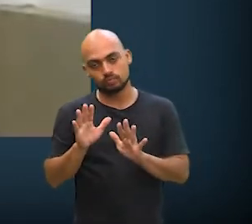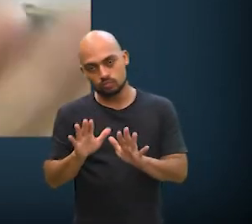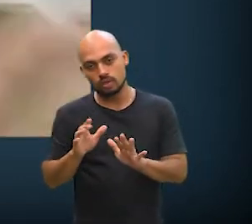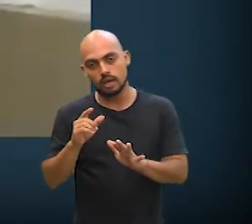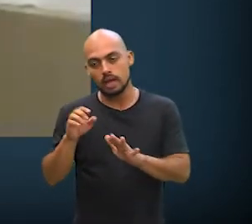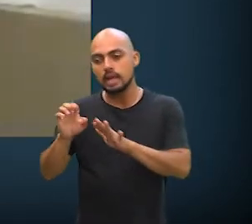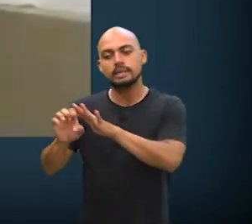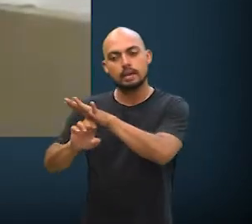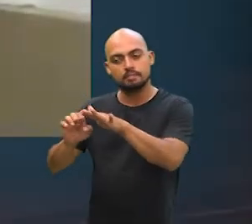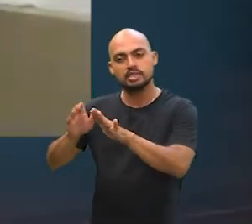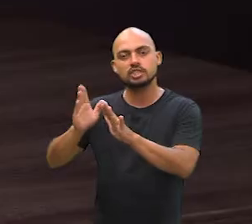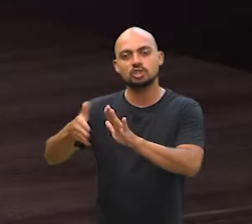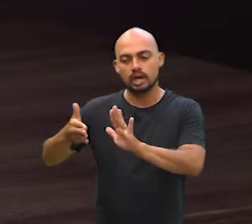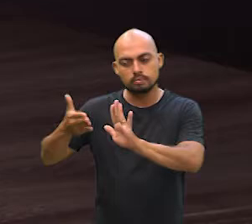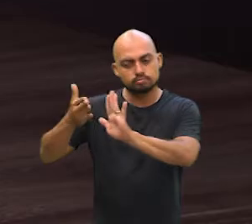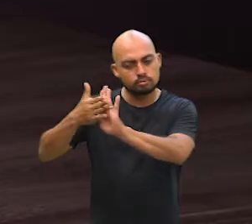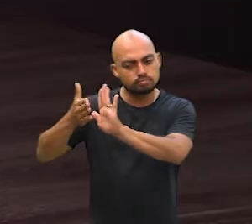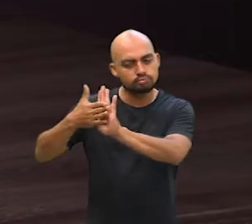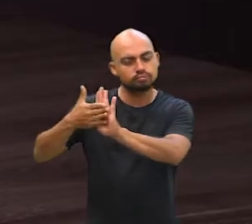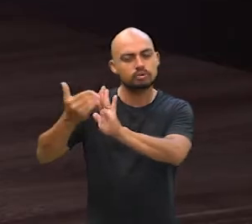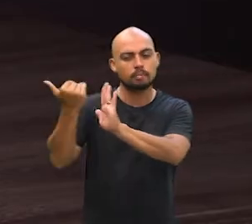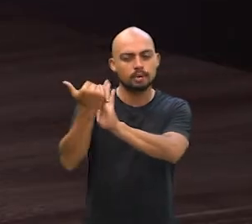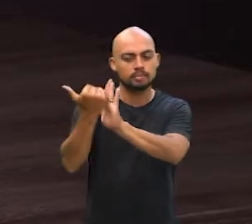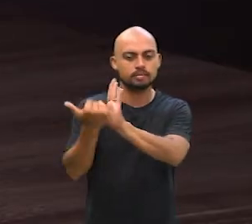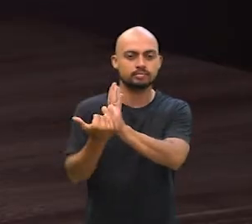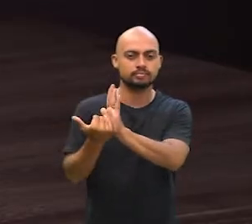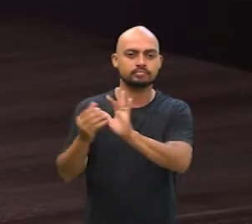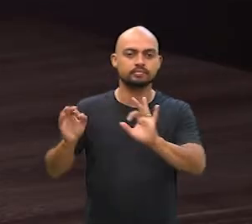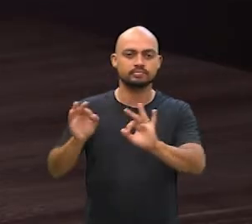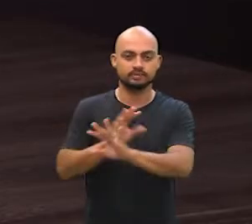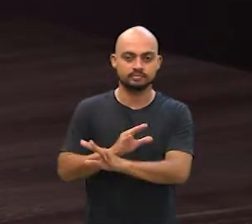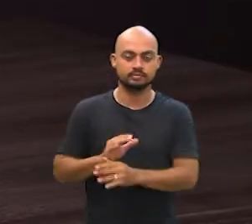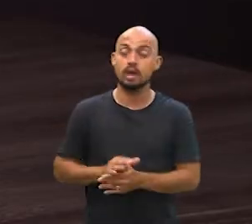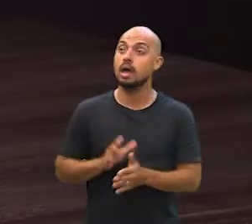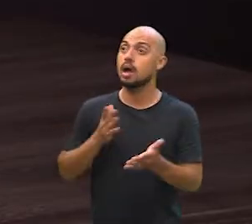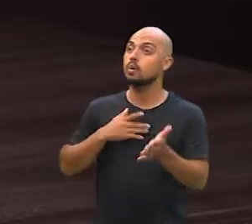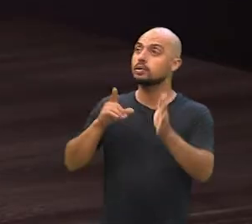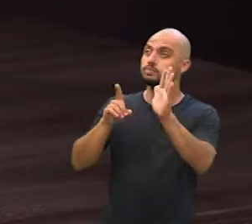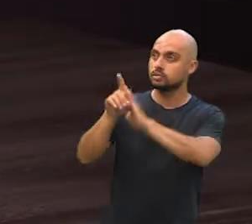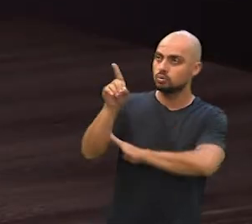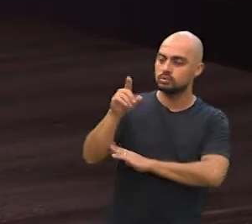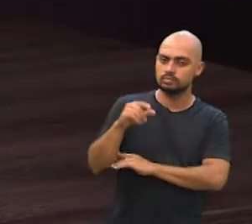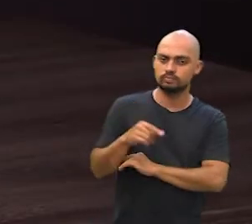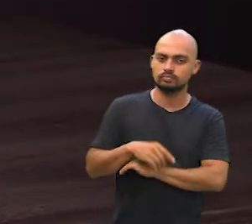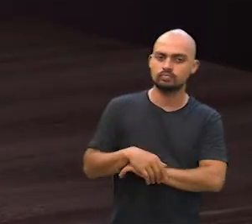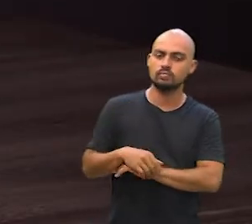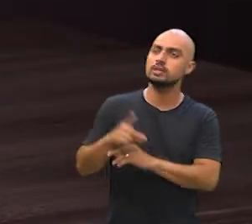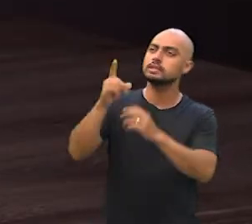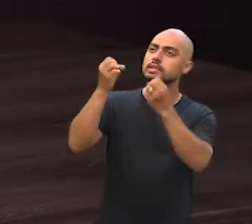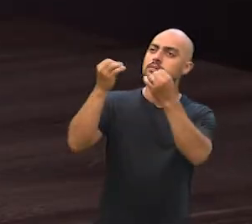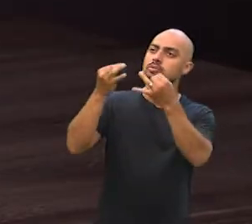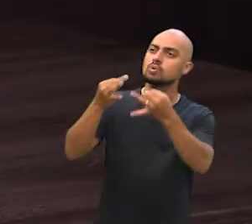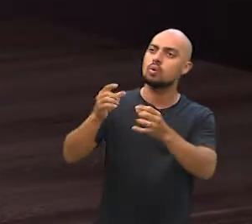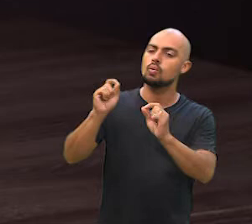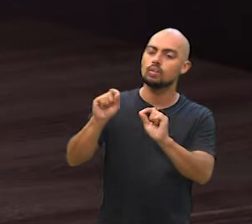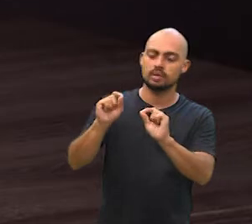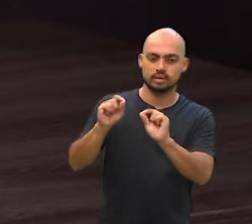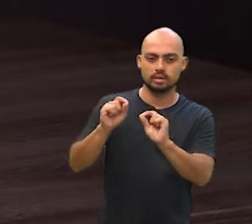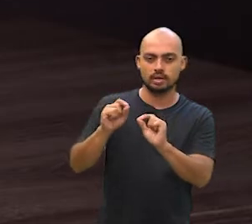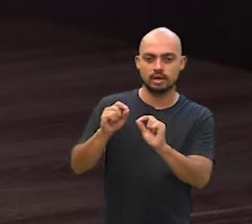tudo já estava lá. E agora, a minha pergunta é o seguinte, né? Você falou desse processo do